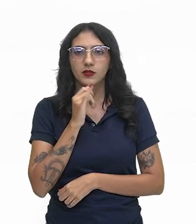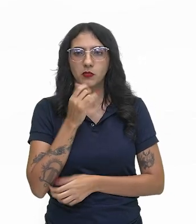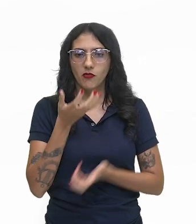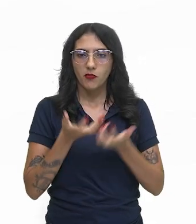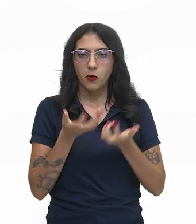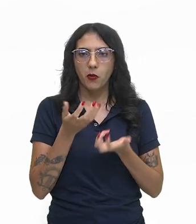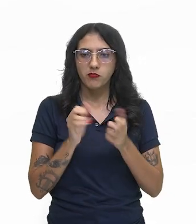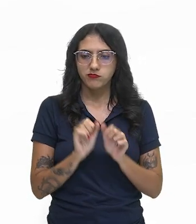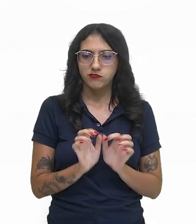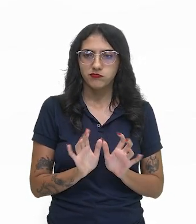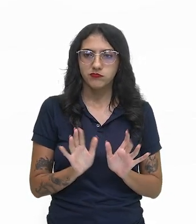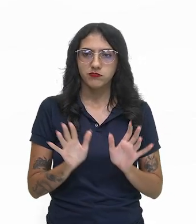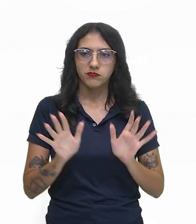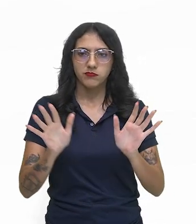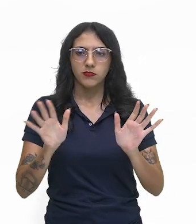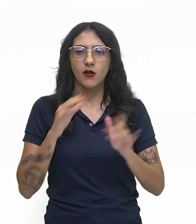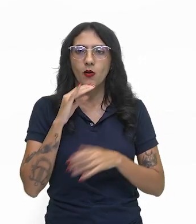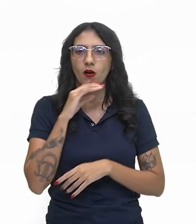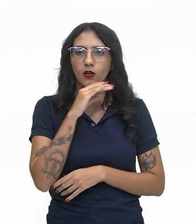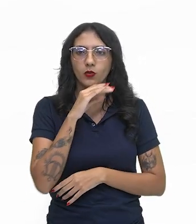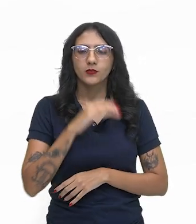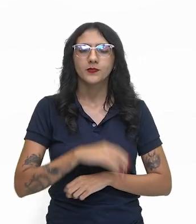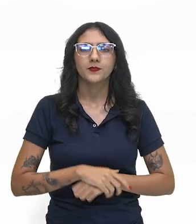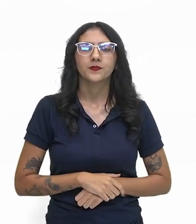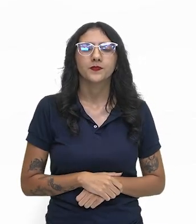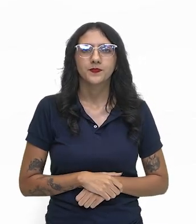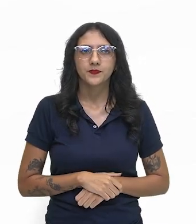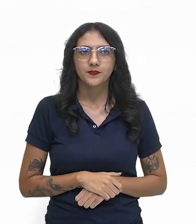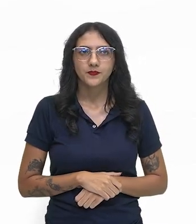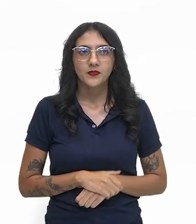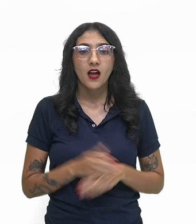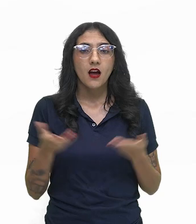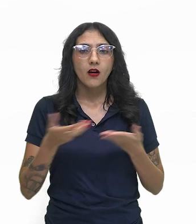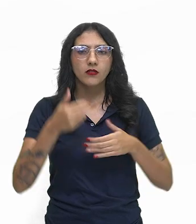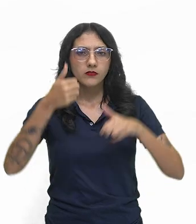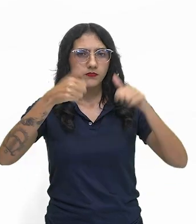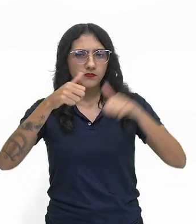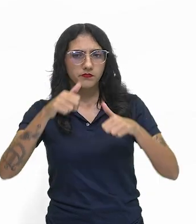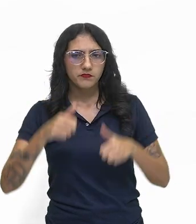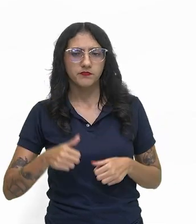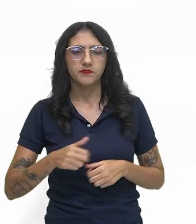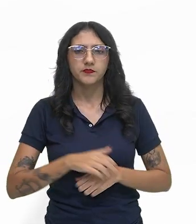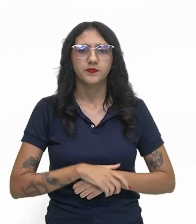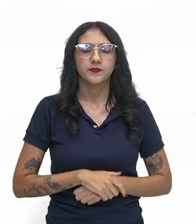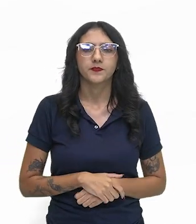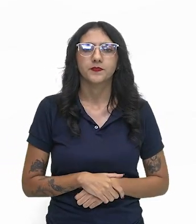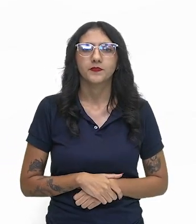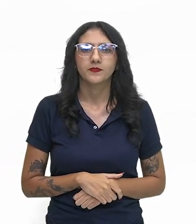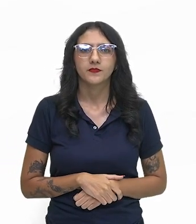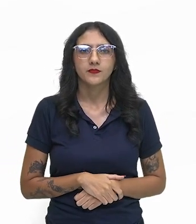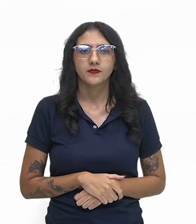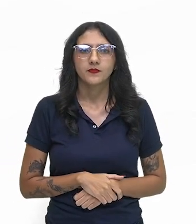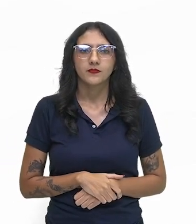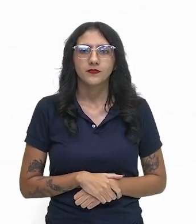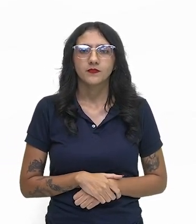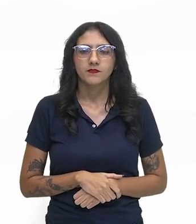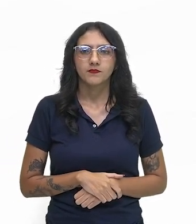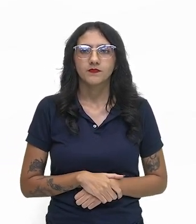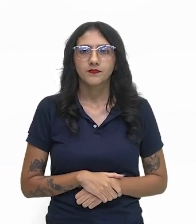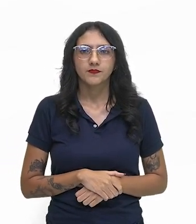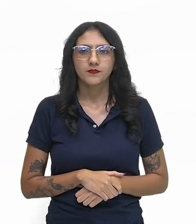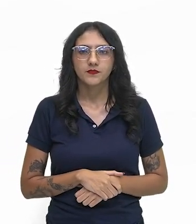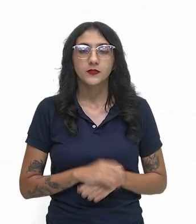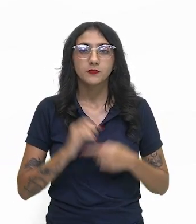essas 3 situações. Vamos analisar cada uma? Olha só. Temos aqui a